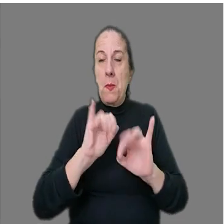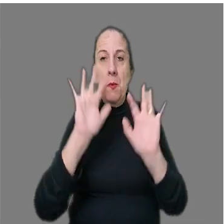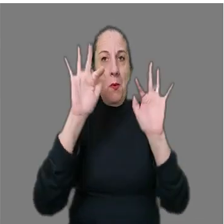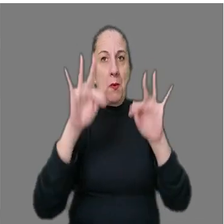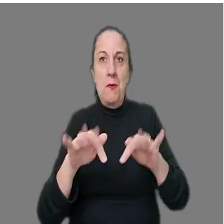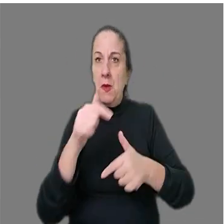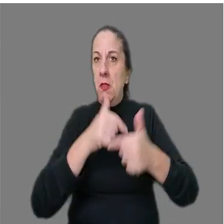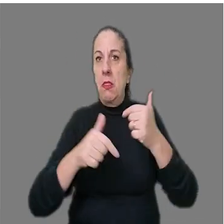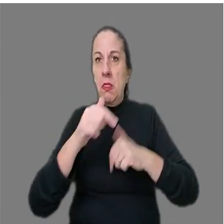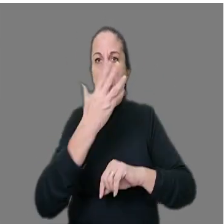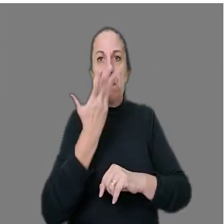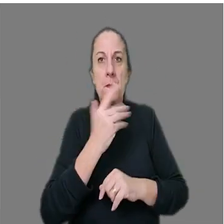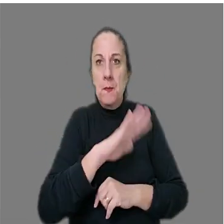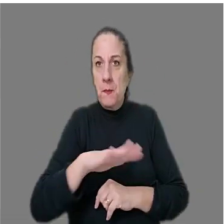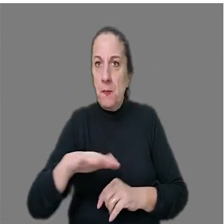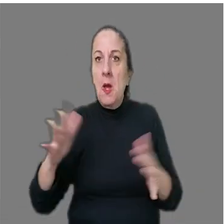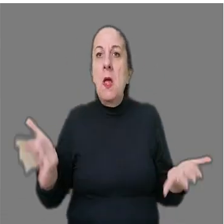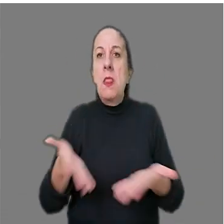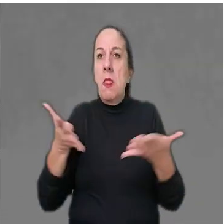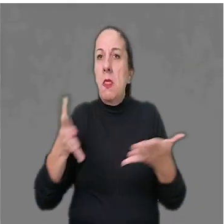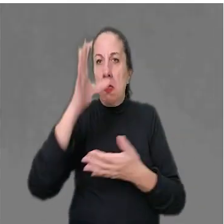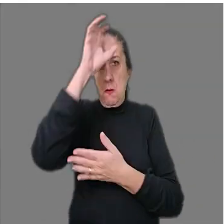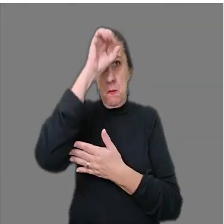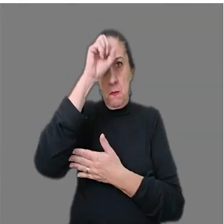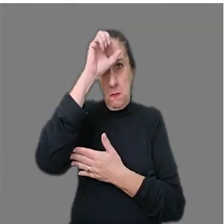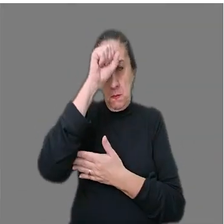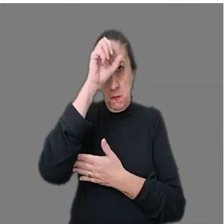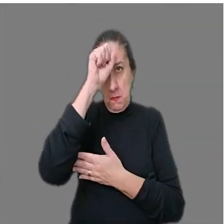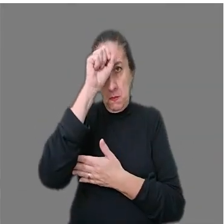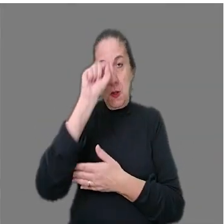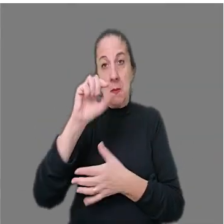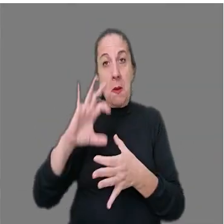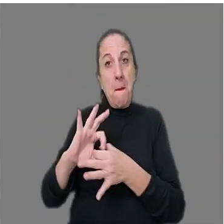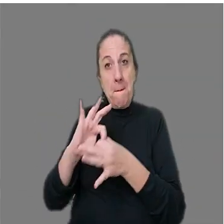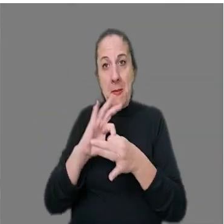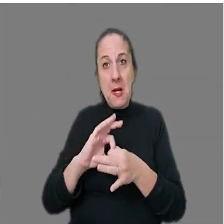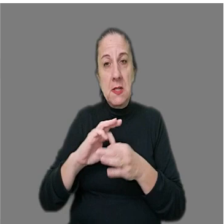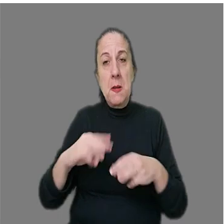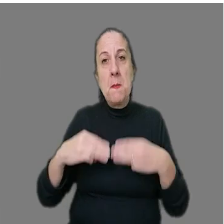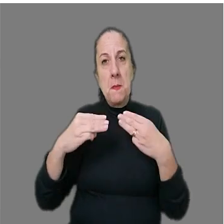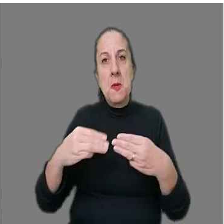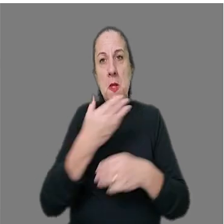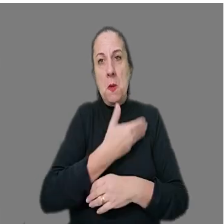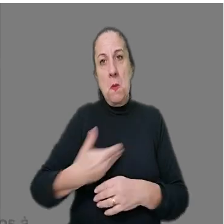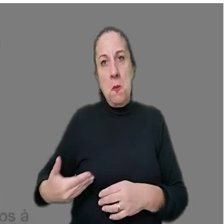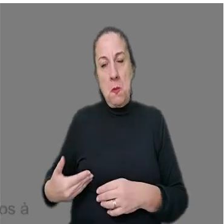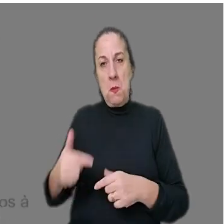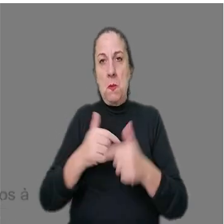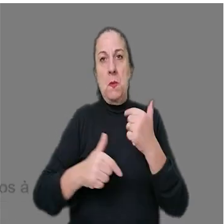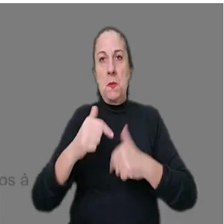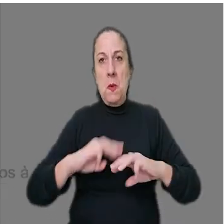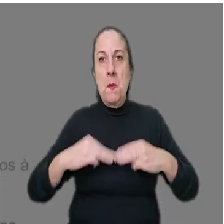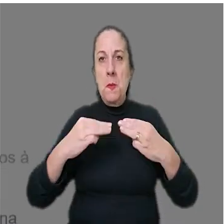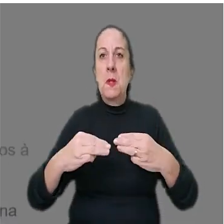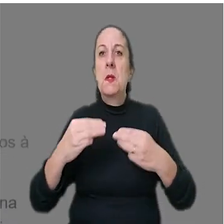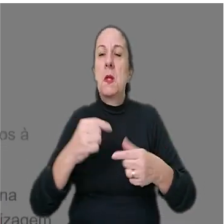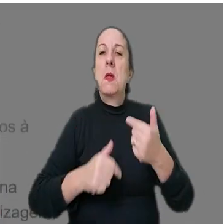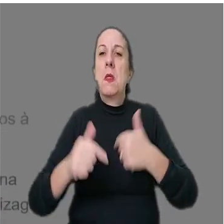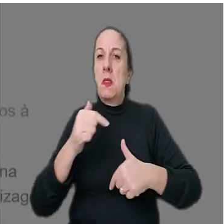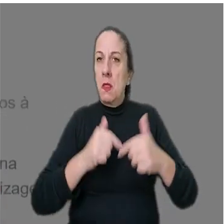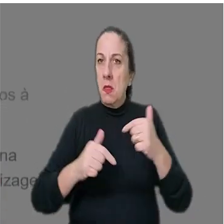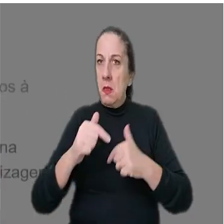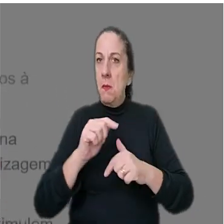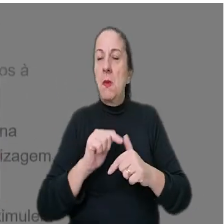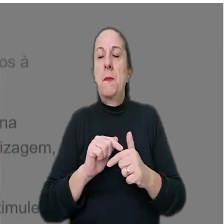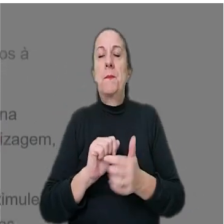Programa de Combate ao Trabalho Infantil e de Estímulo à Aprendizagem e conta com a parceria do Ministério Público do Trabalho e do Ministério